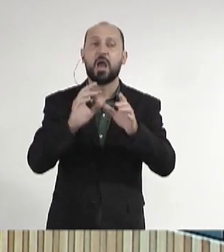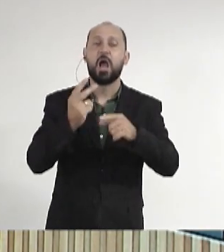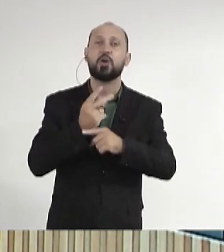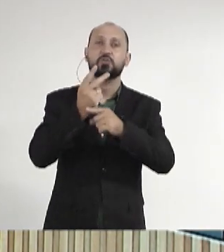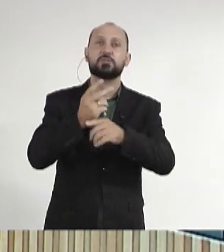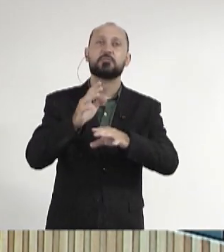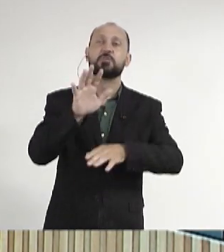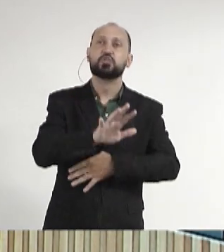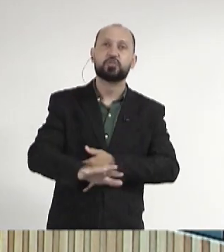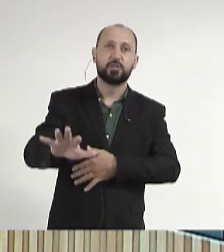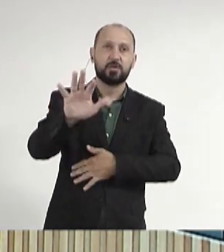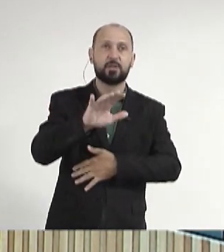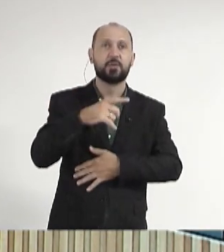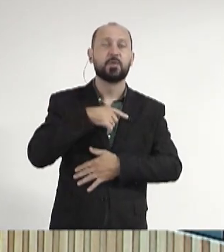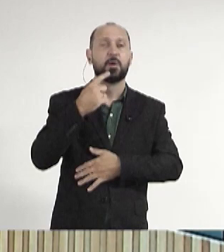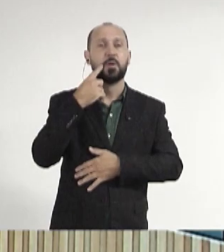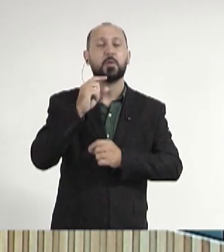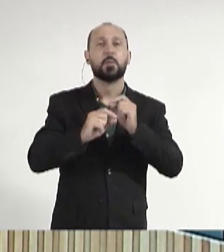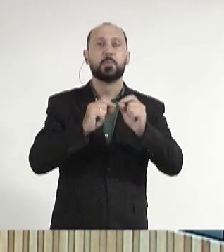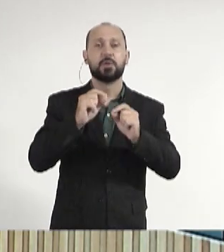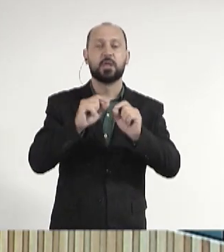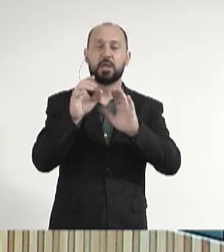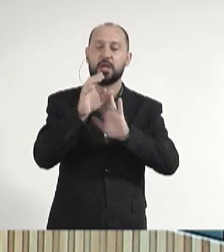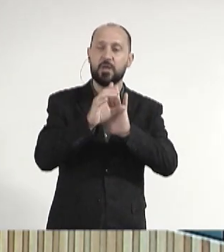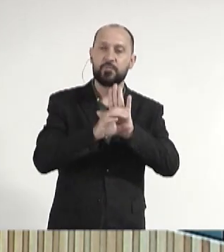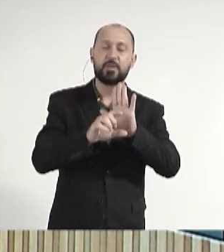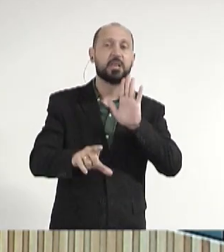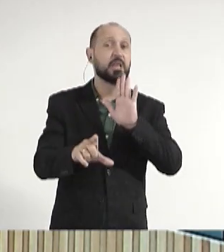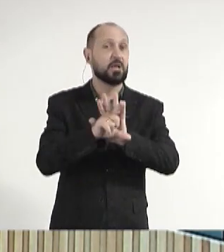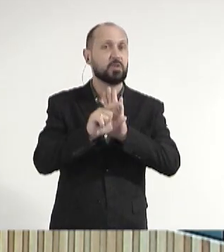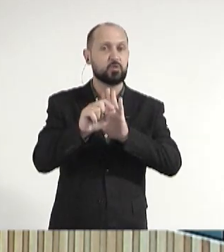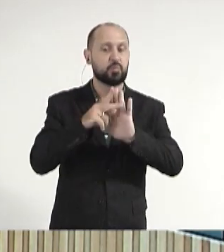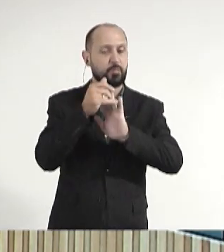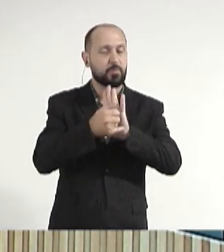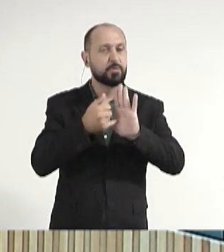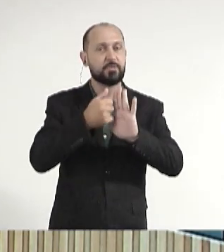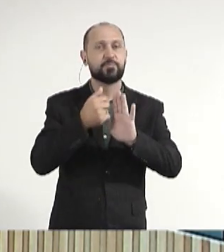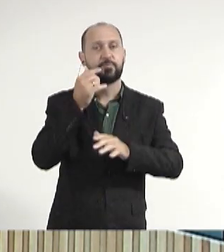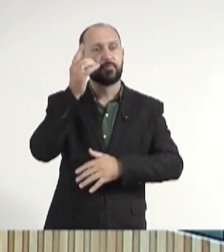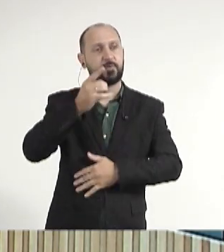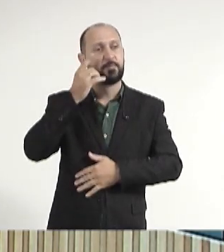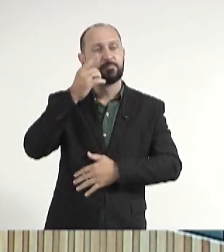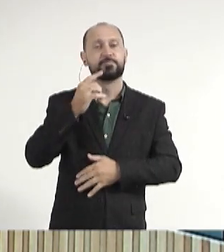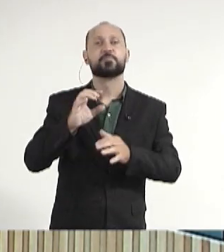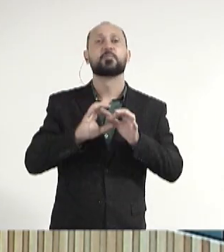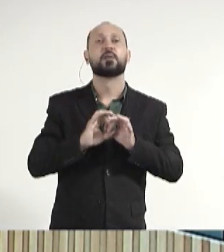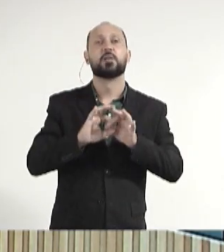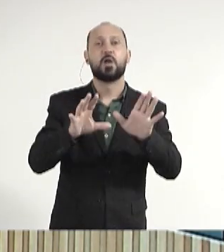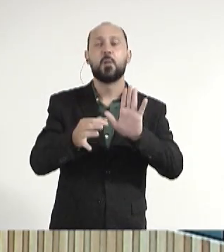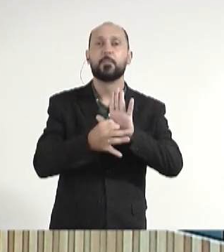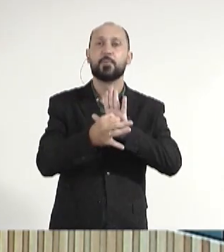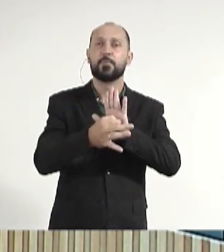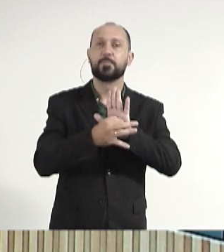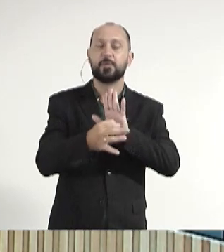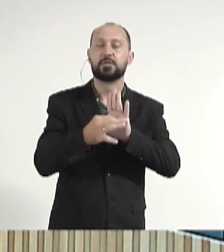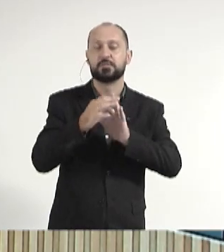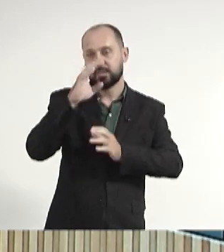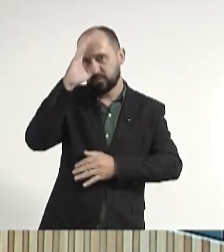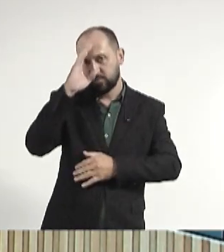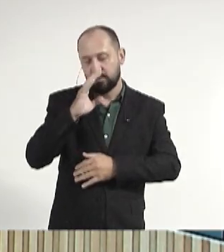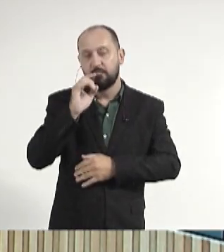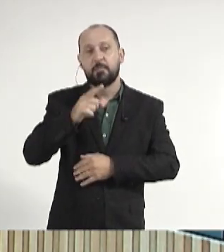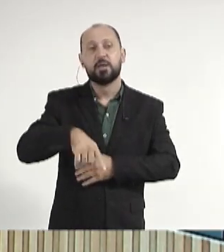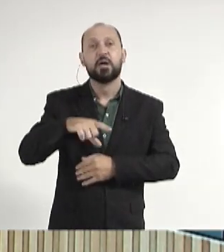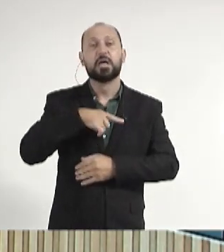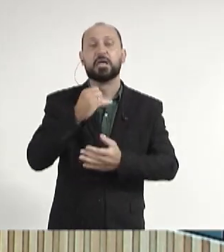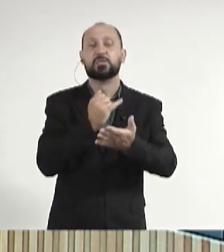mais amplo, mas até por uma questão da constitucionalidade, da legalidade do projeto, o deputado, então, propõe essa gratuidade para